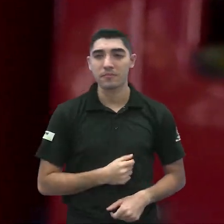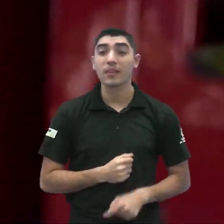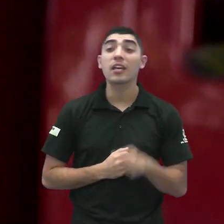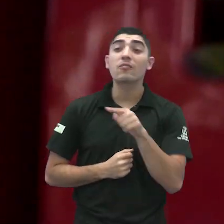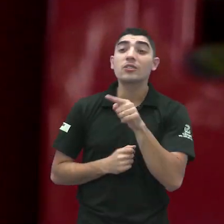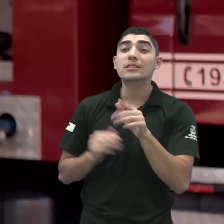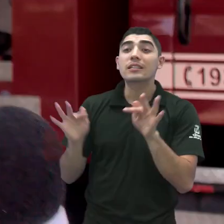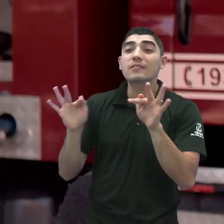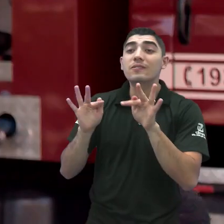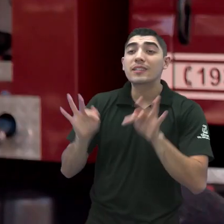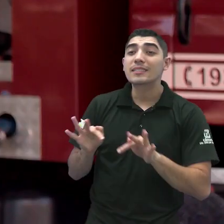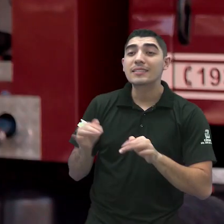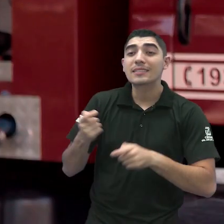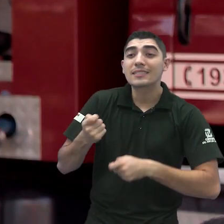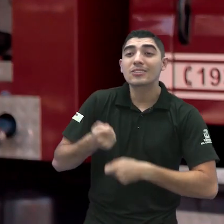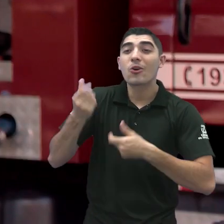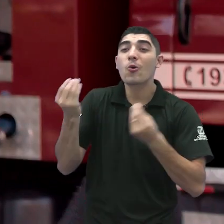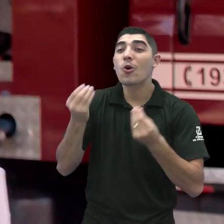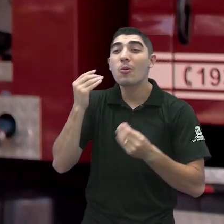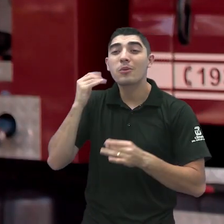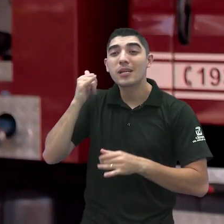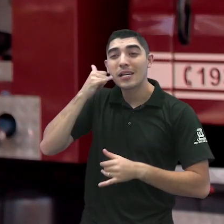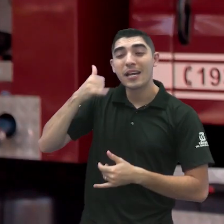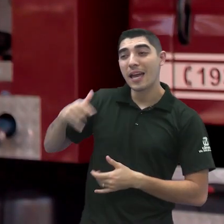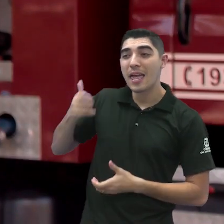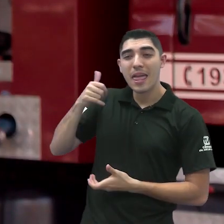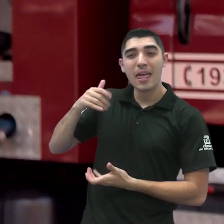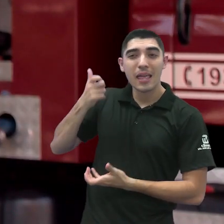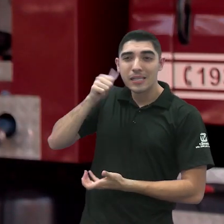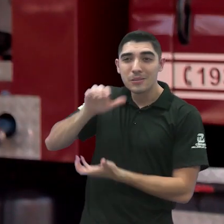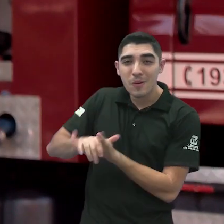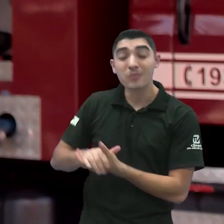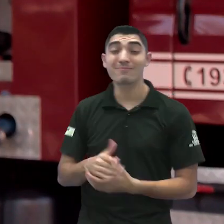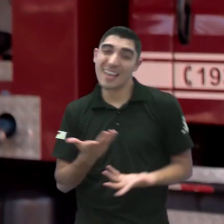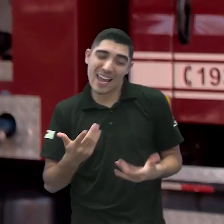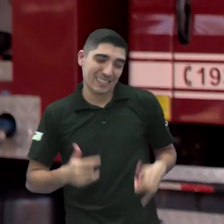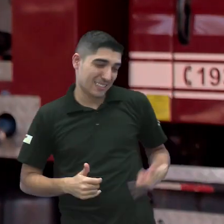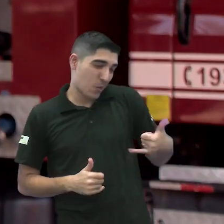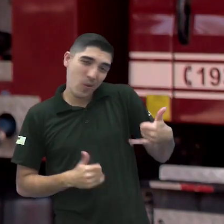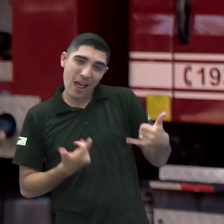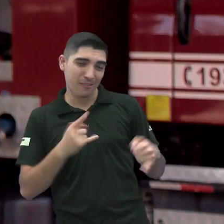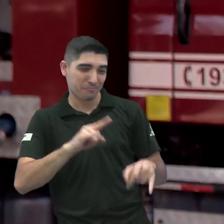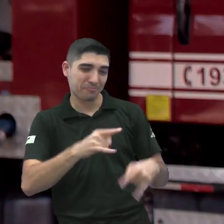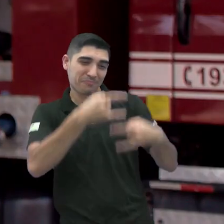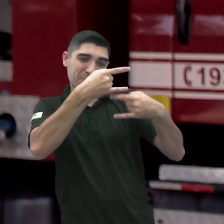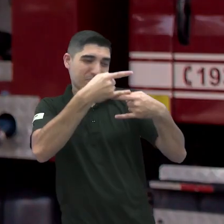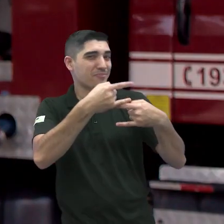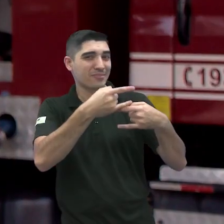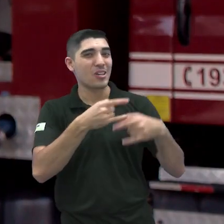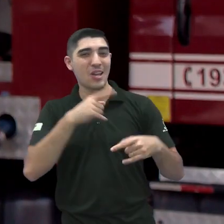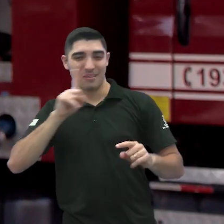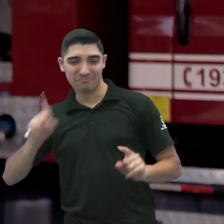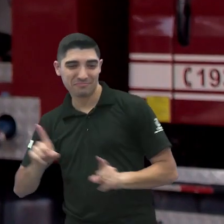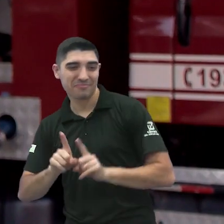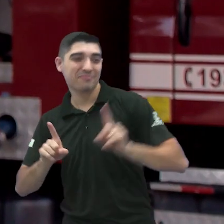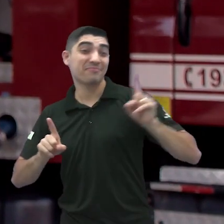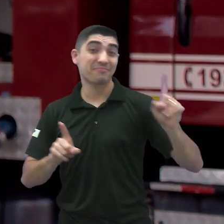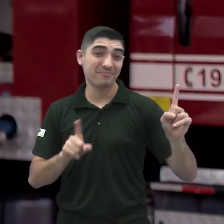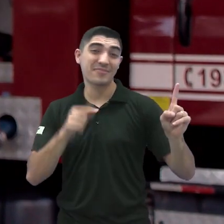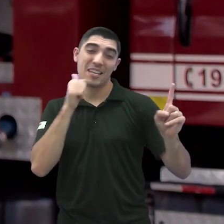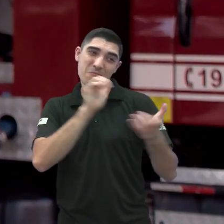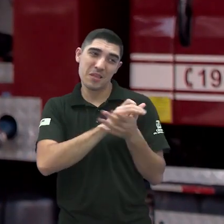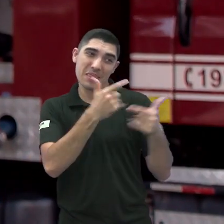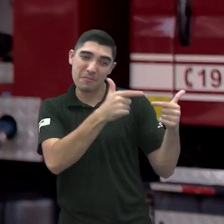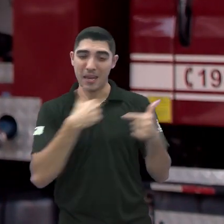outra unidade. Como que vai ser esse Feliz Ano Novo? Vai ter que ser através do celular, né? Mensagem de celular, uma videochamada ali, cada um no